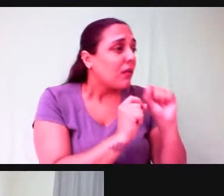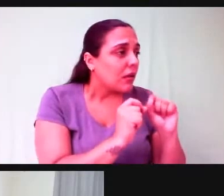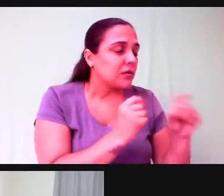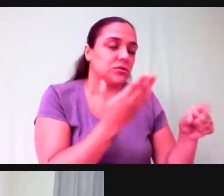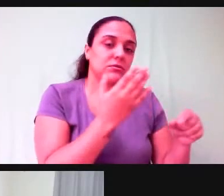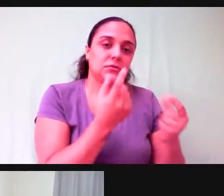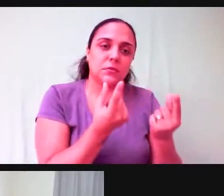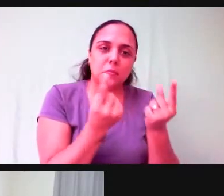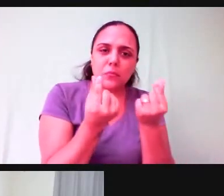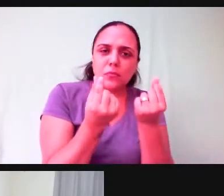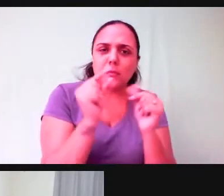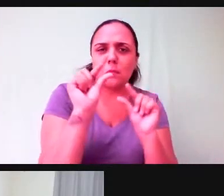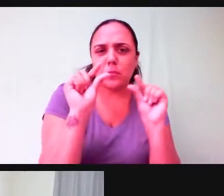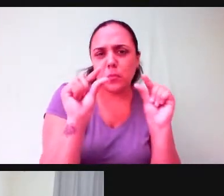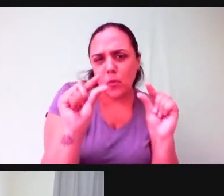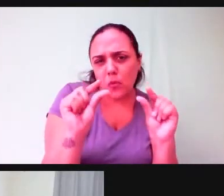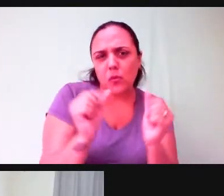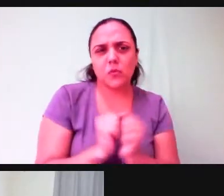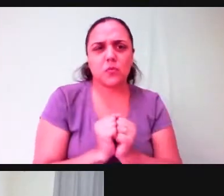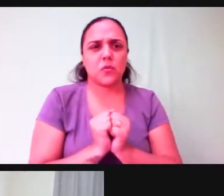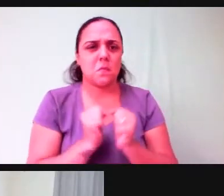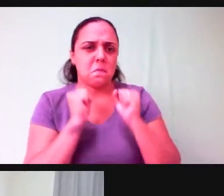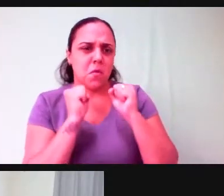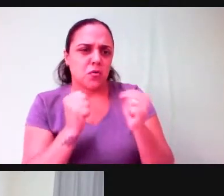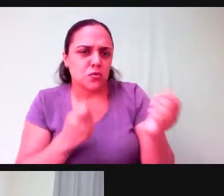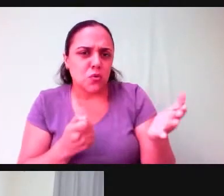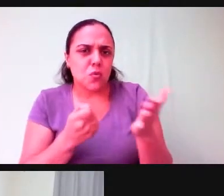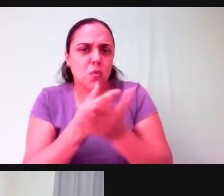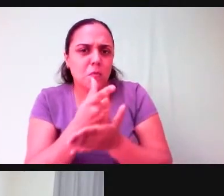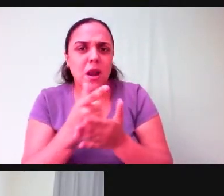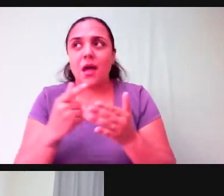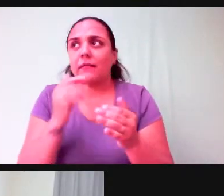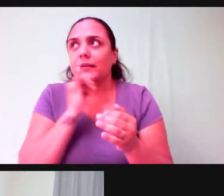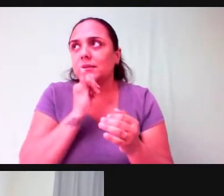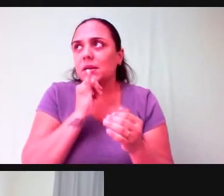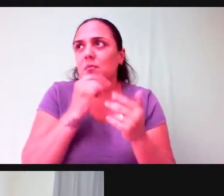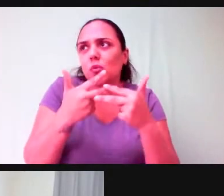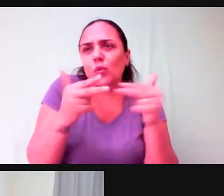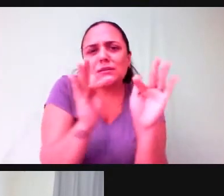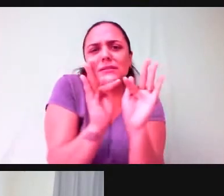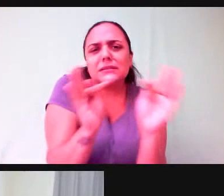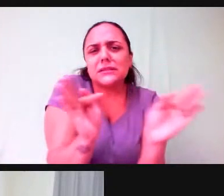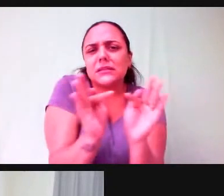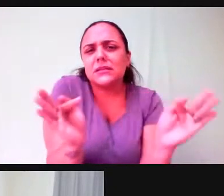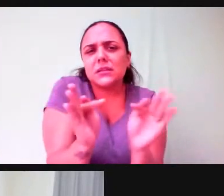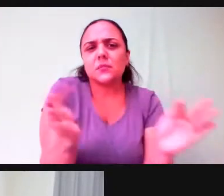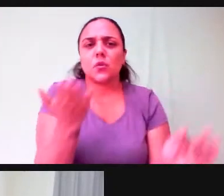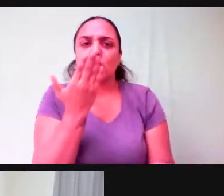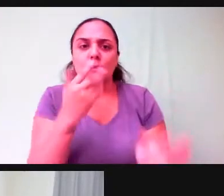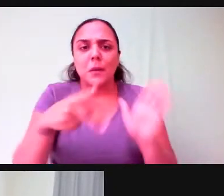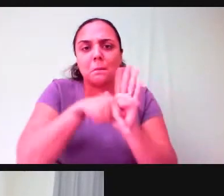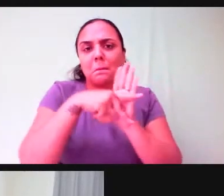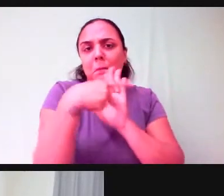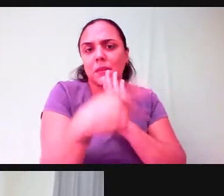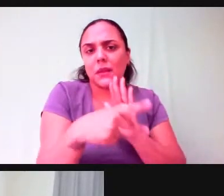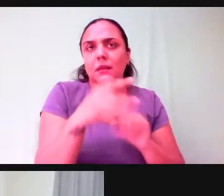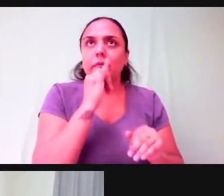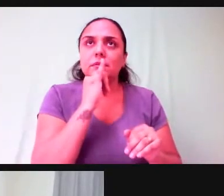Alimentos que sejam culturais daquela região, alimentos que eles possam ter mais acesso na forma de